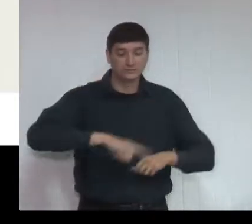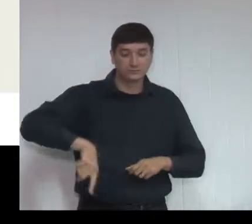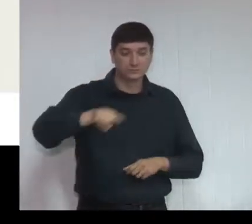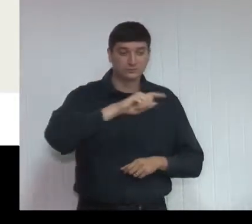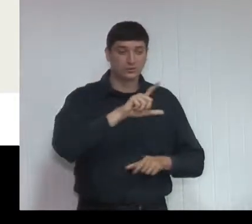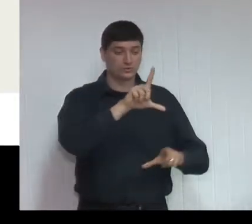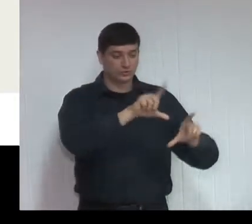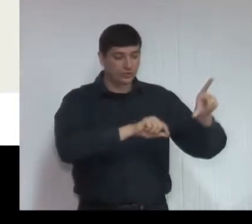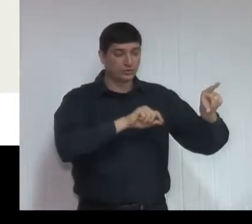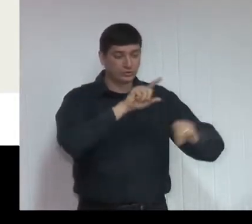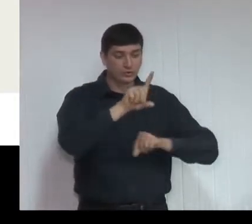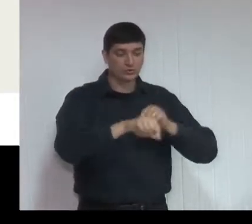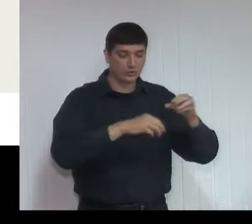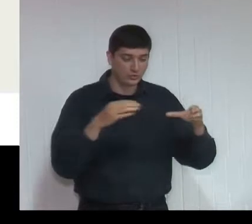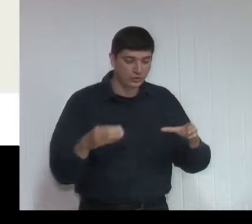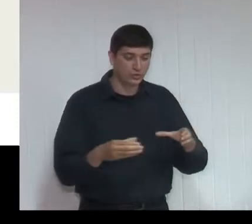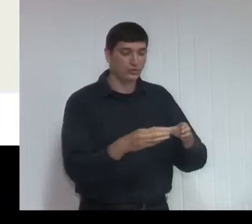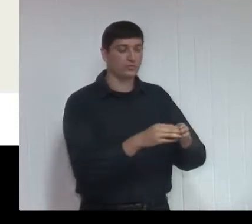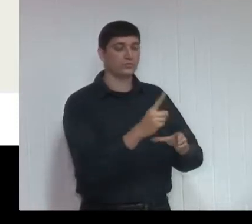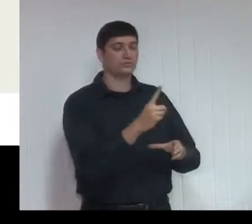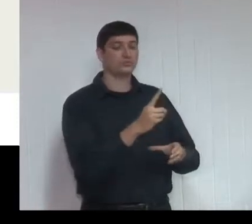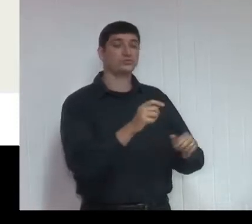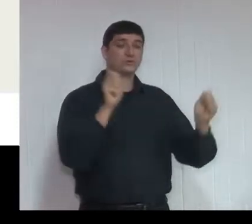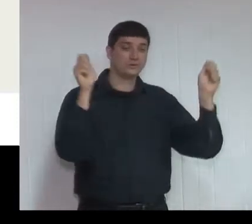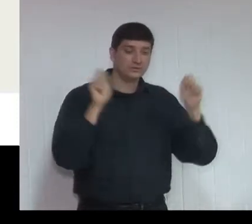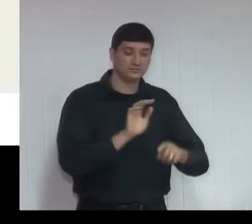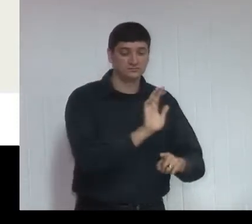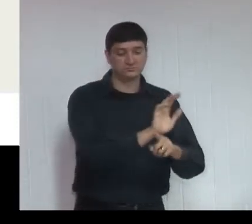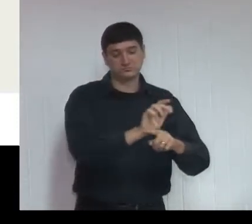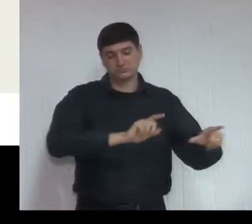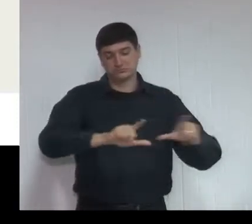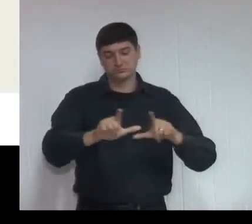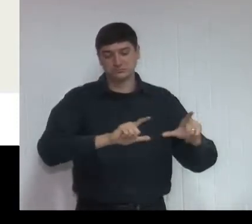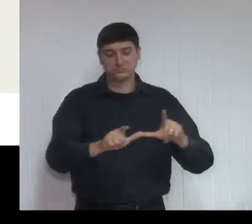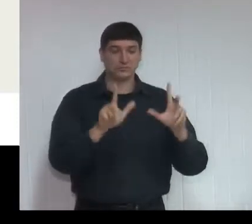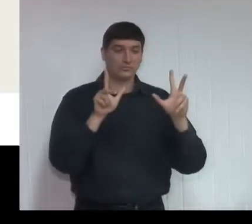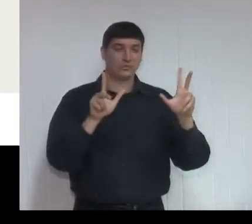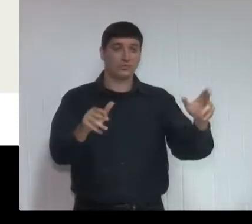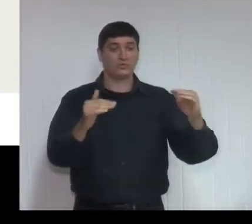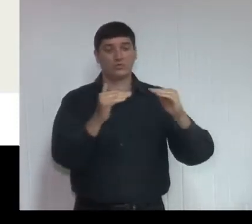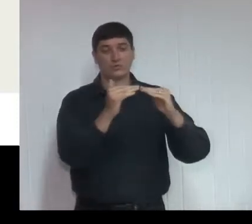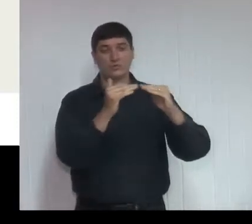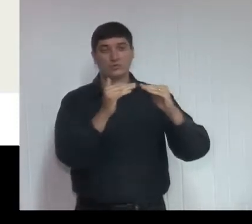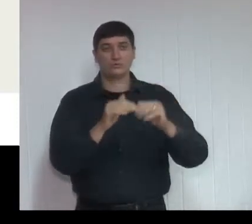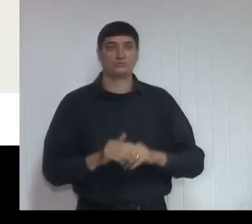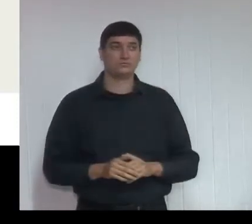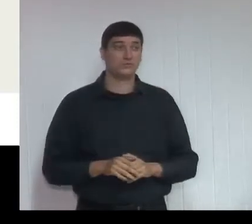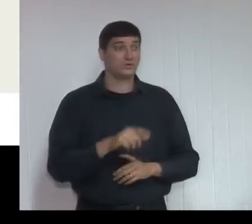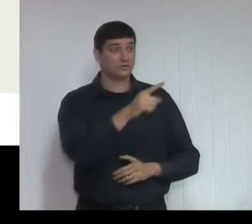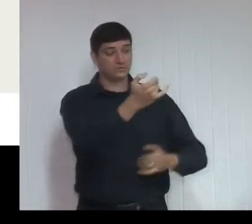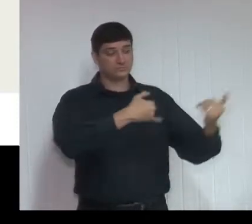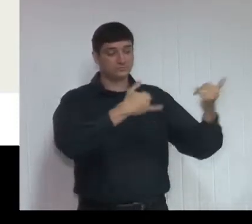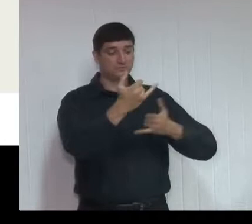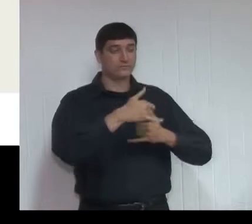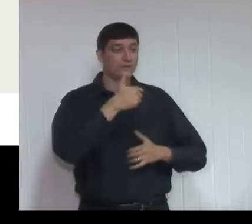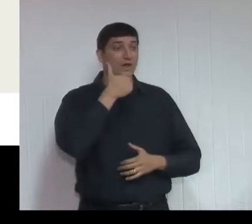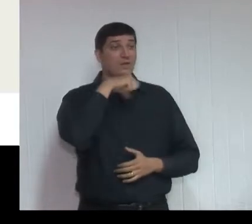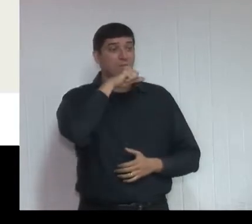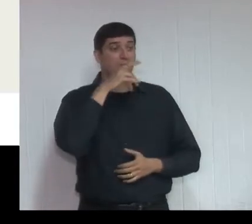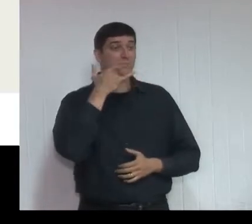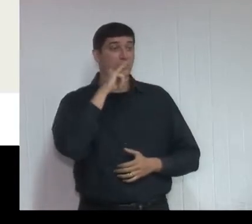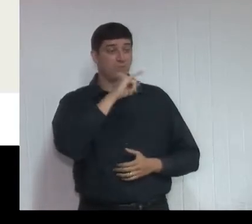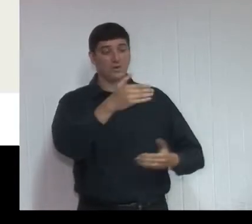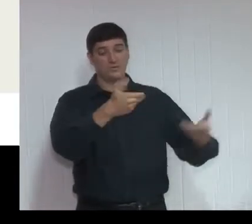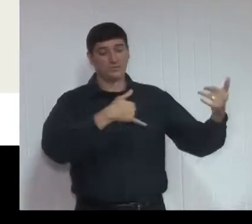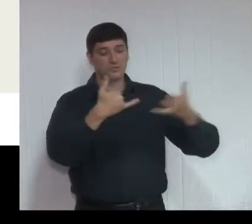práticas, ouvir a população. Não é? Quando a gente escuta isso, que é necessário um pai vir se manifestar, porque não